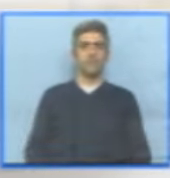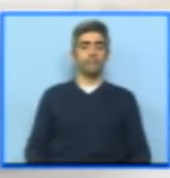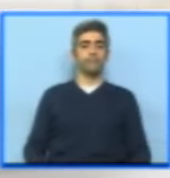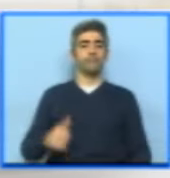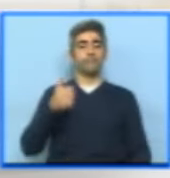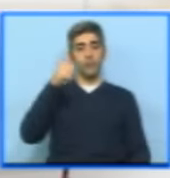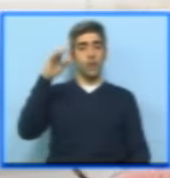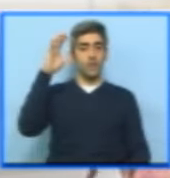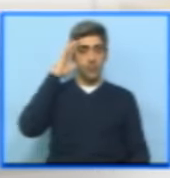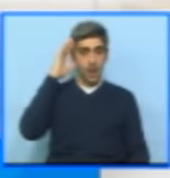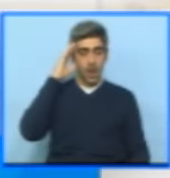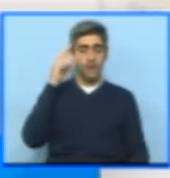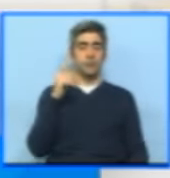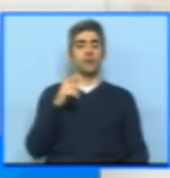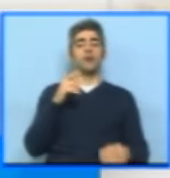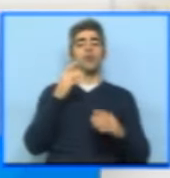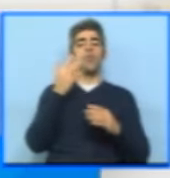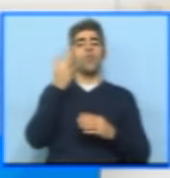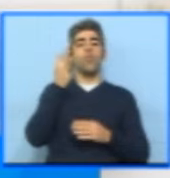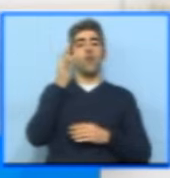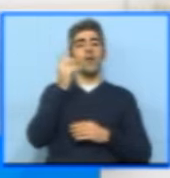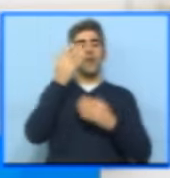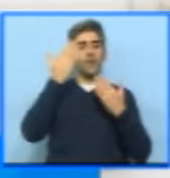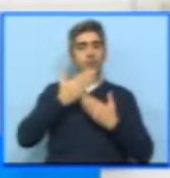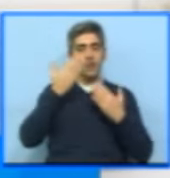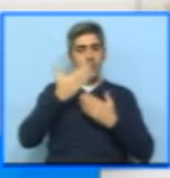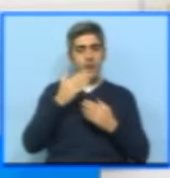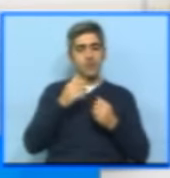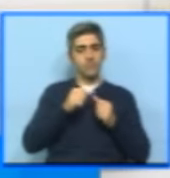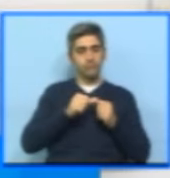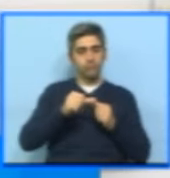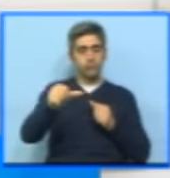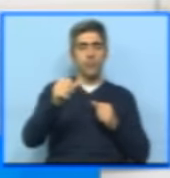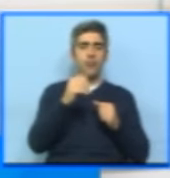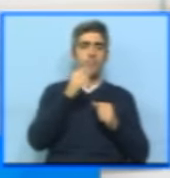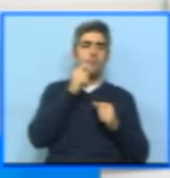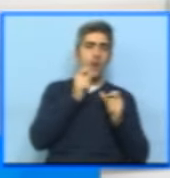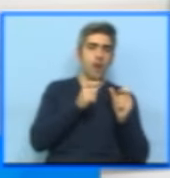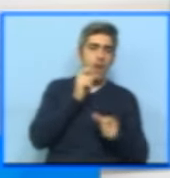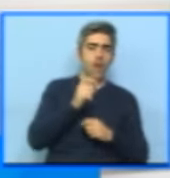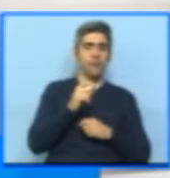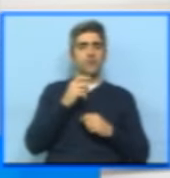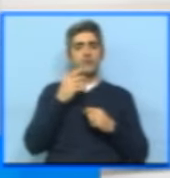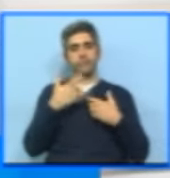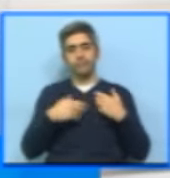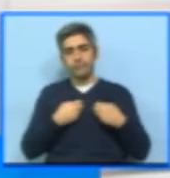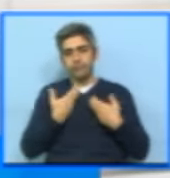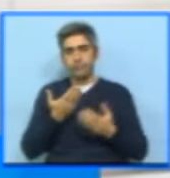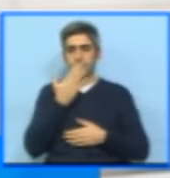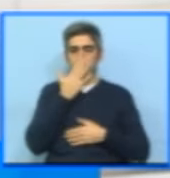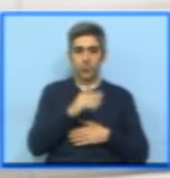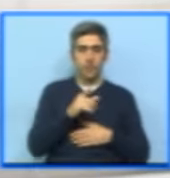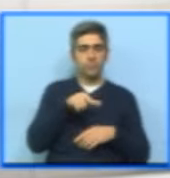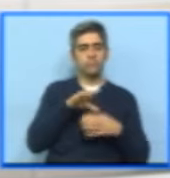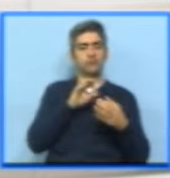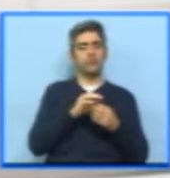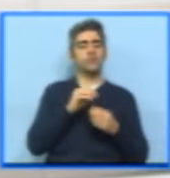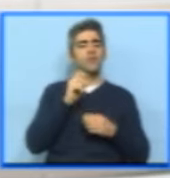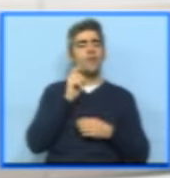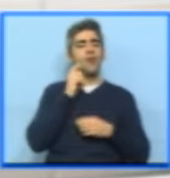Olá, muito boa tarde. 40 dias com palavras, gestos e atitudes que ajudam a preparar a maior festa dos cristãos, a Páscoa. A Igreja